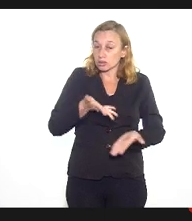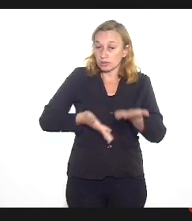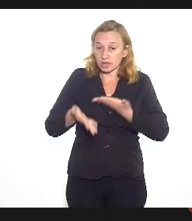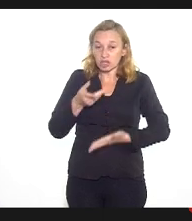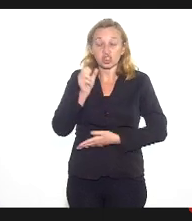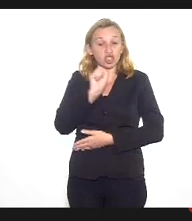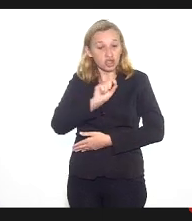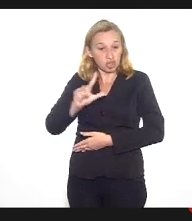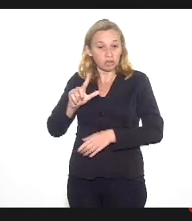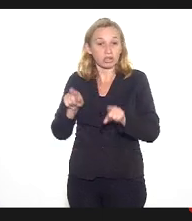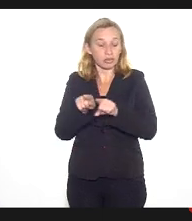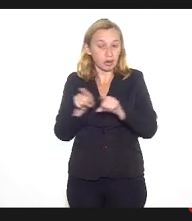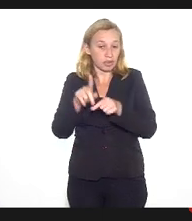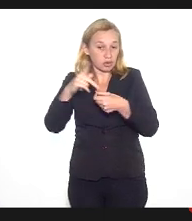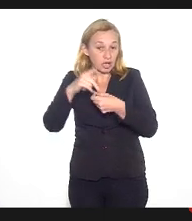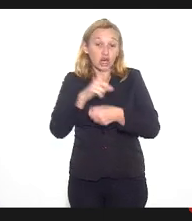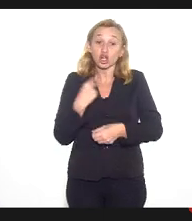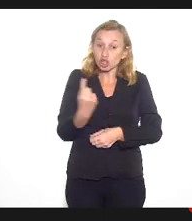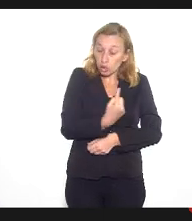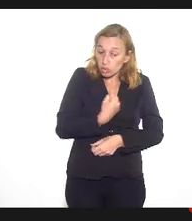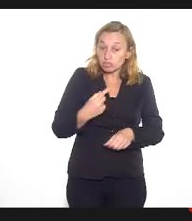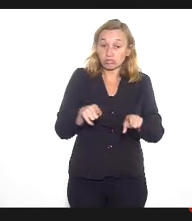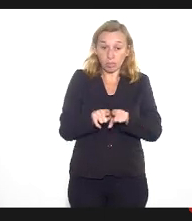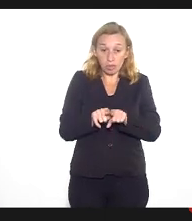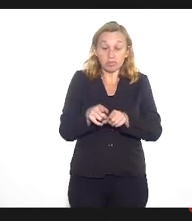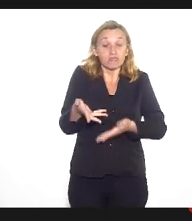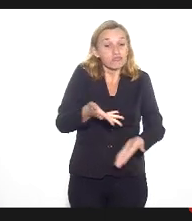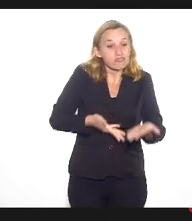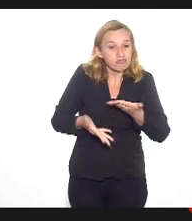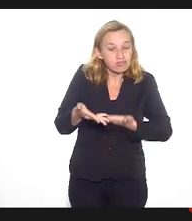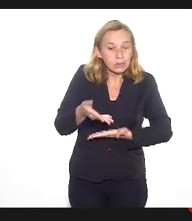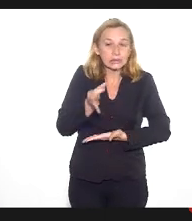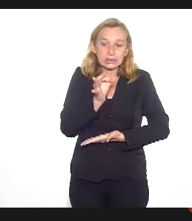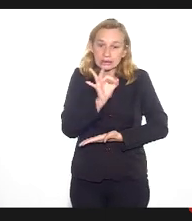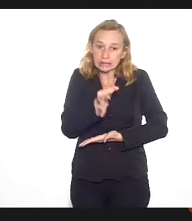da Petrobras, nós também participamos